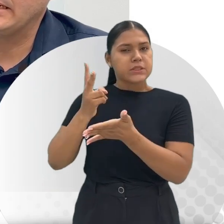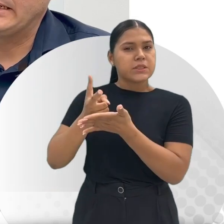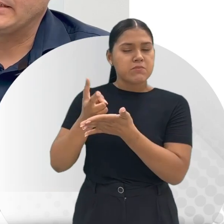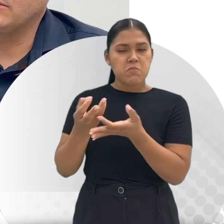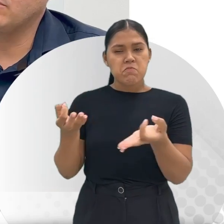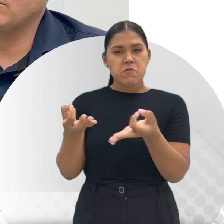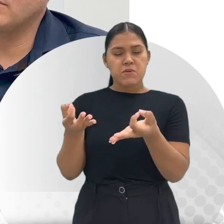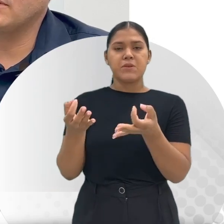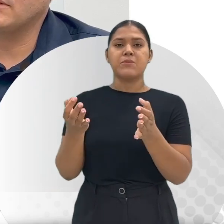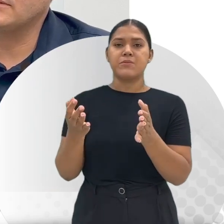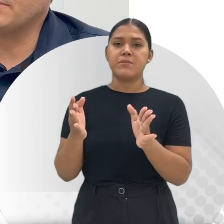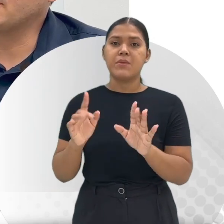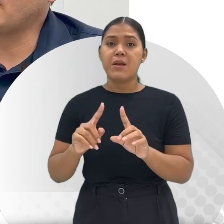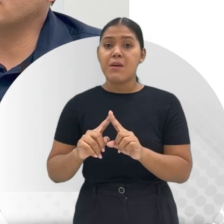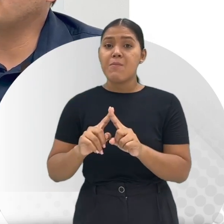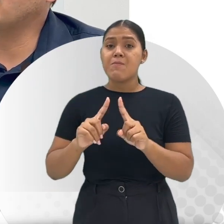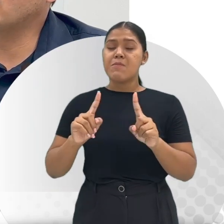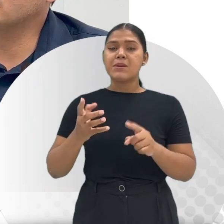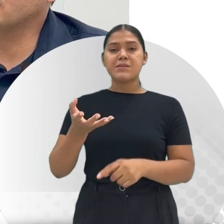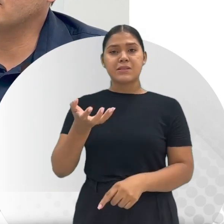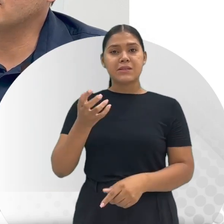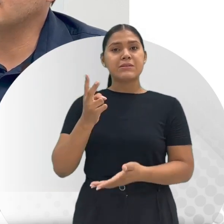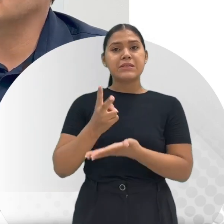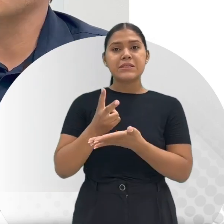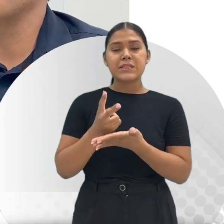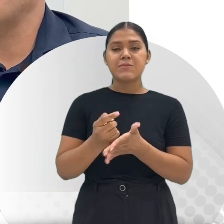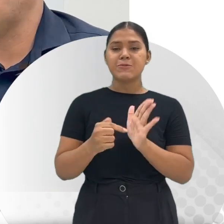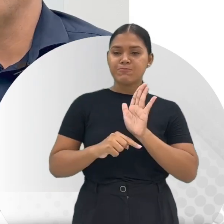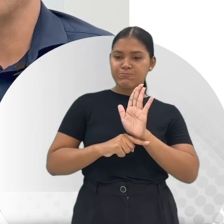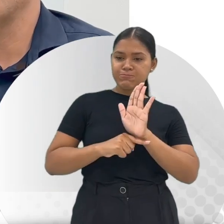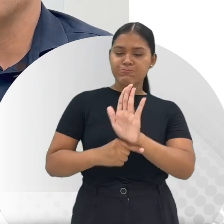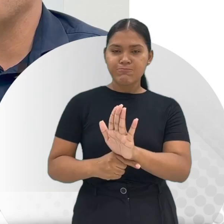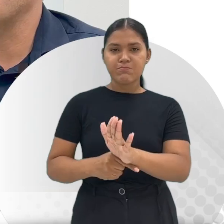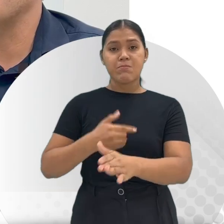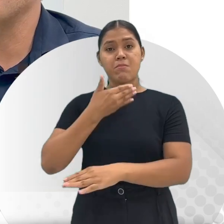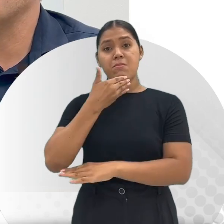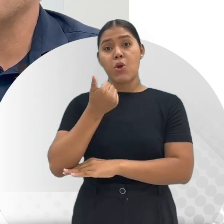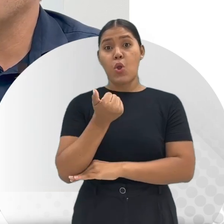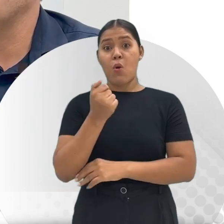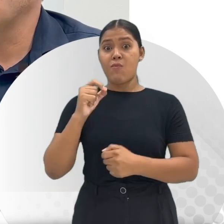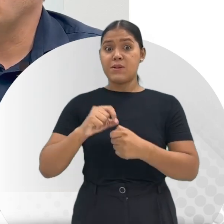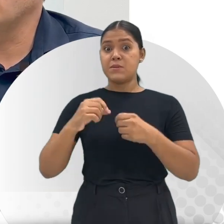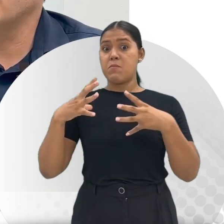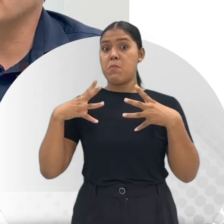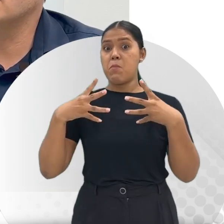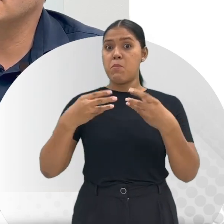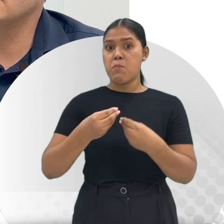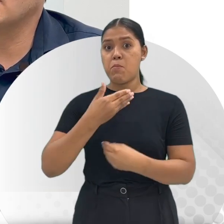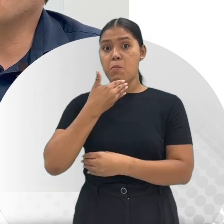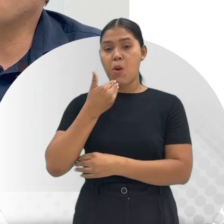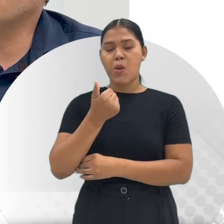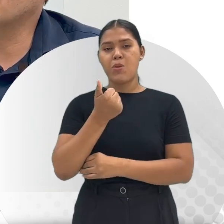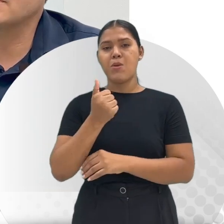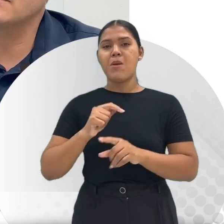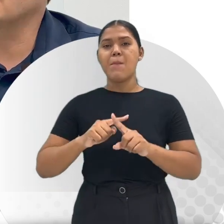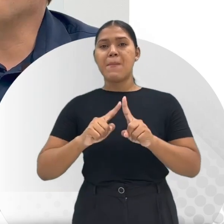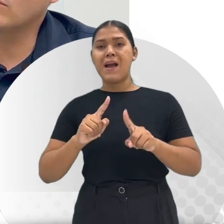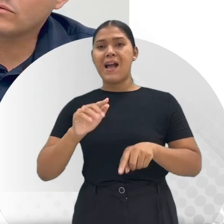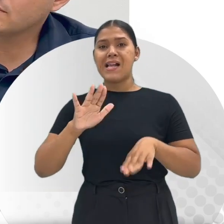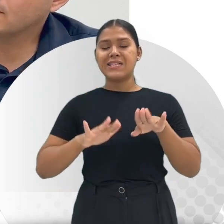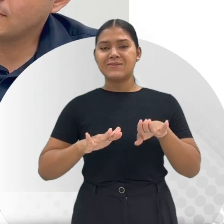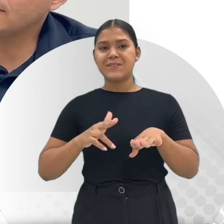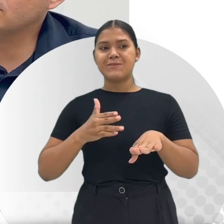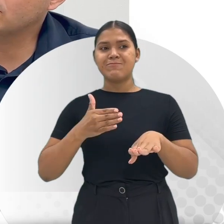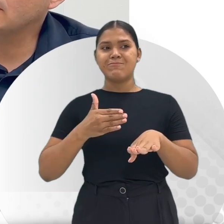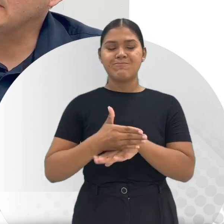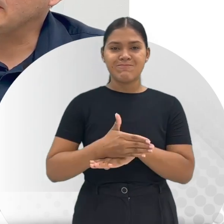perfeccionista. Eu sempre quero dar o melhor de mim, e às vezes a gente não consegue. Eu acho que esse é sempre um medo de chegar em um momento e falar assim, eu não